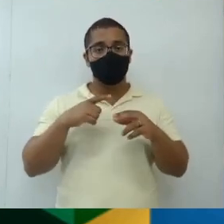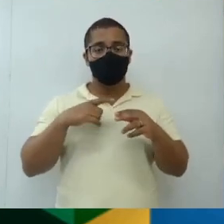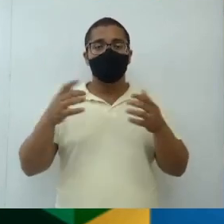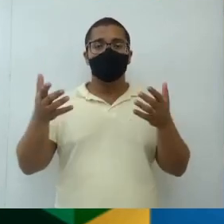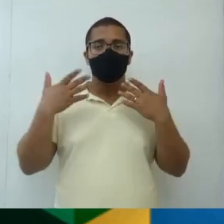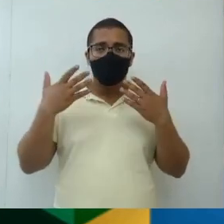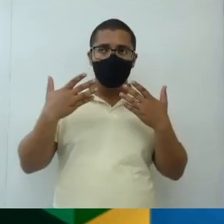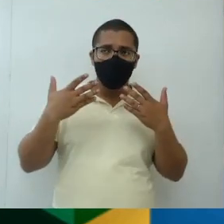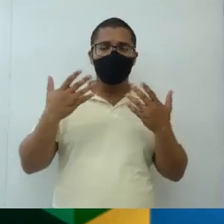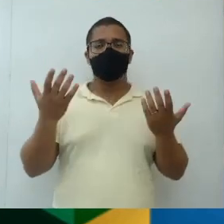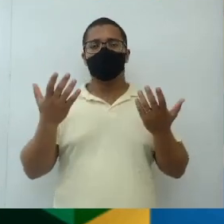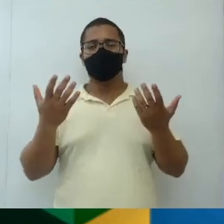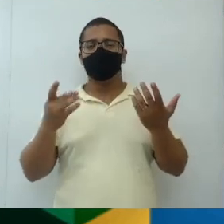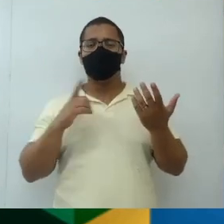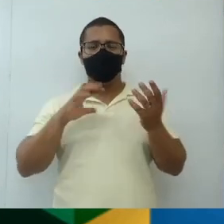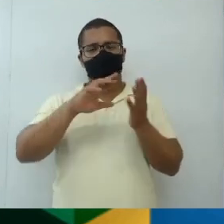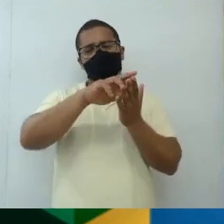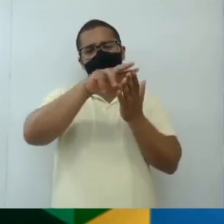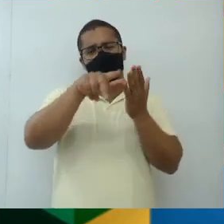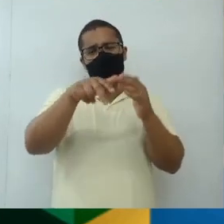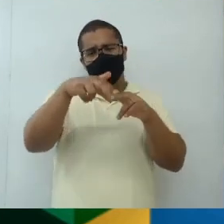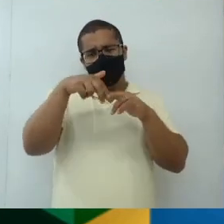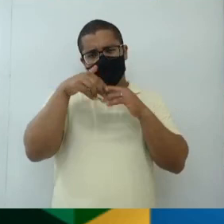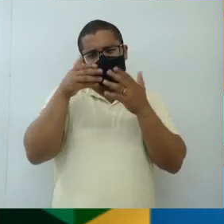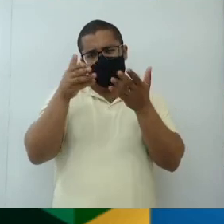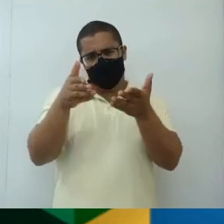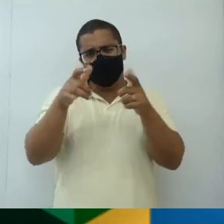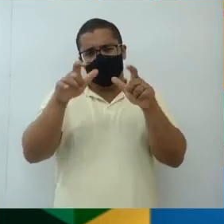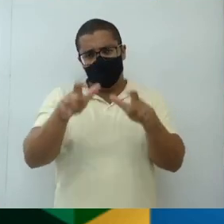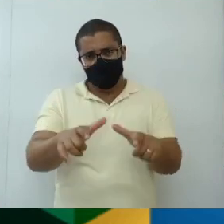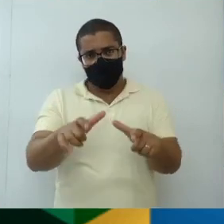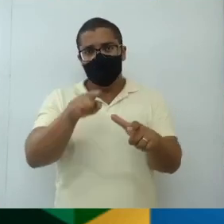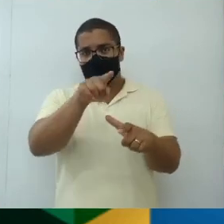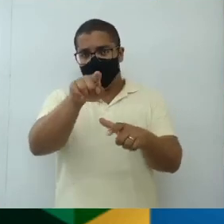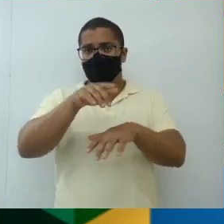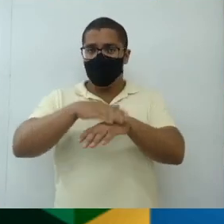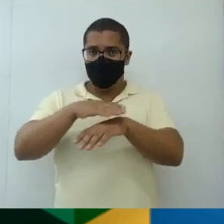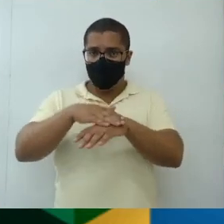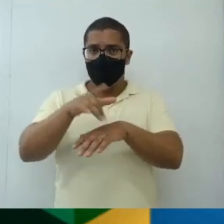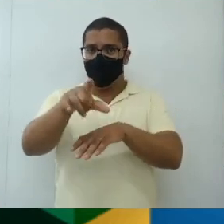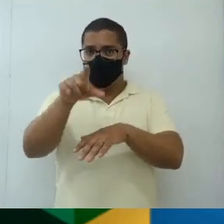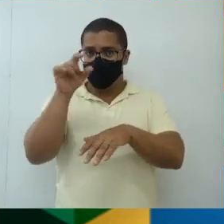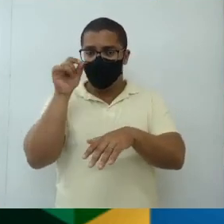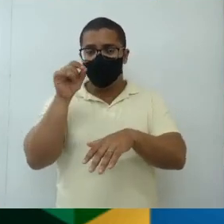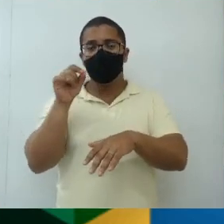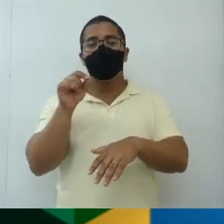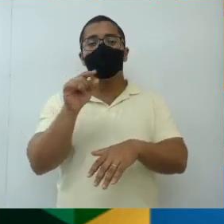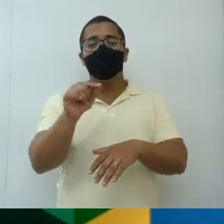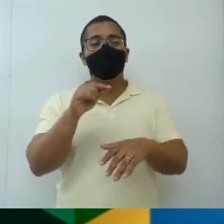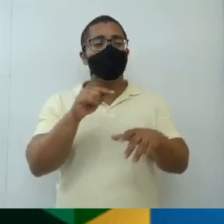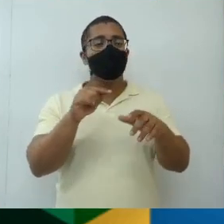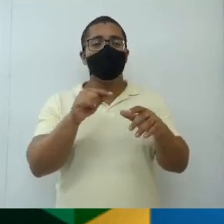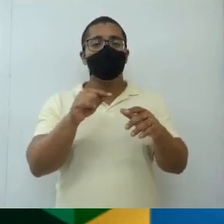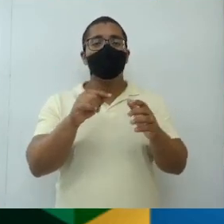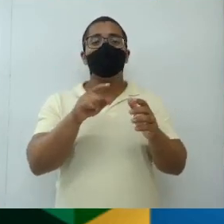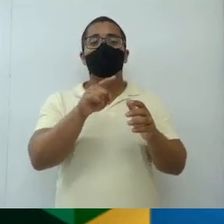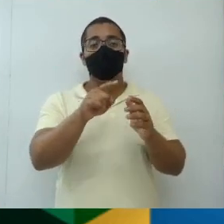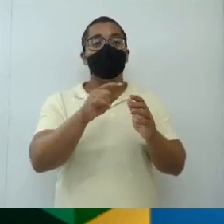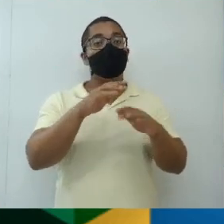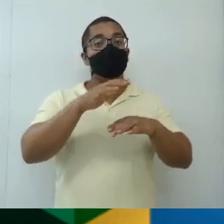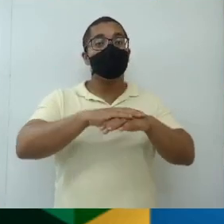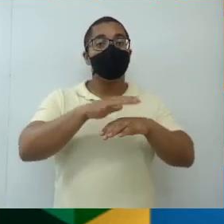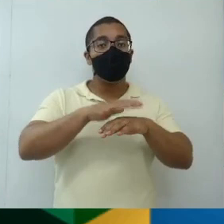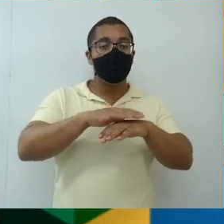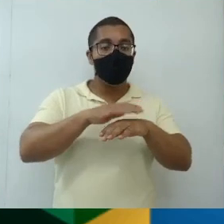condicionado a partir de inúmeros fatores assinale a alternativa pública o fator responsável